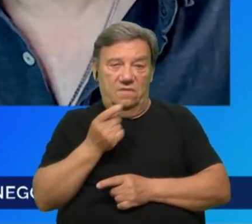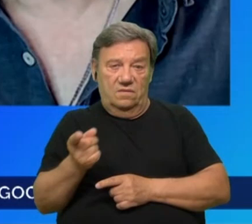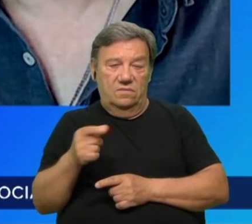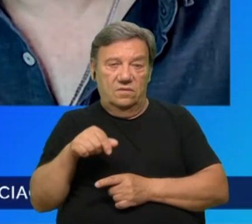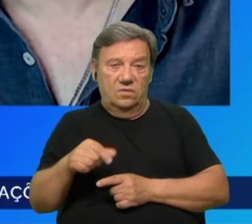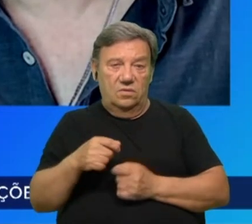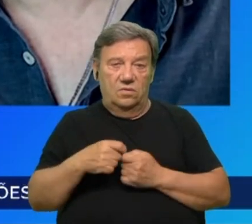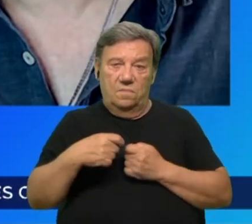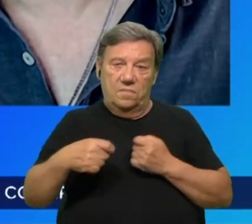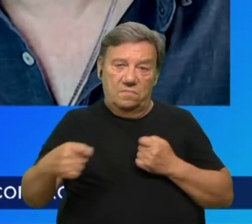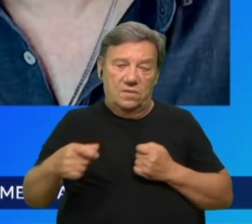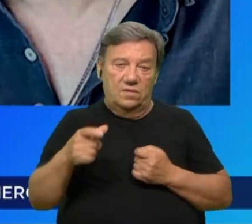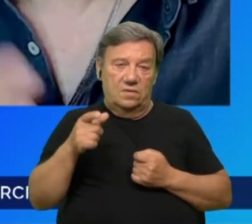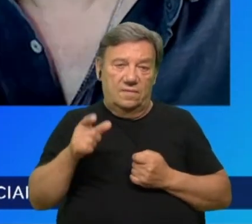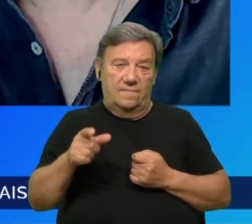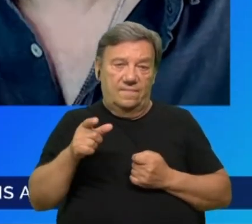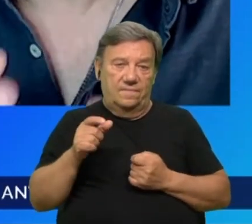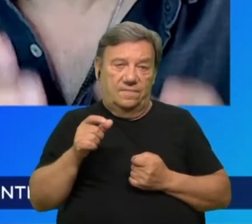este